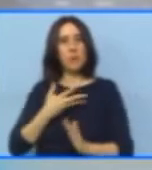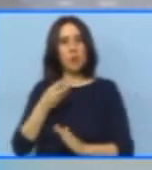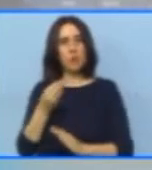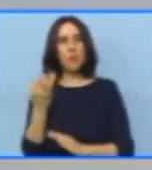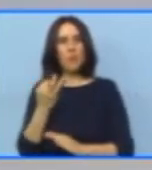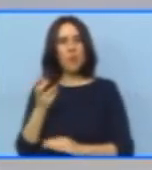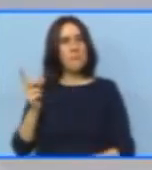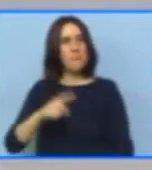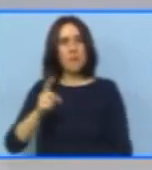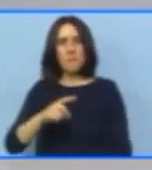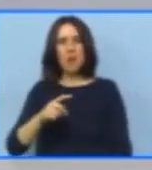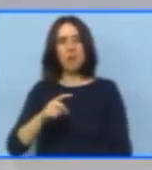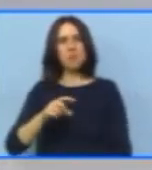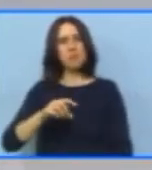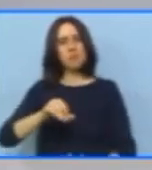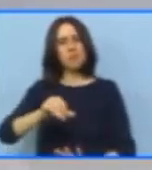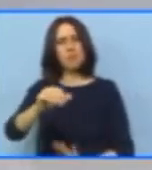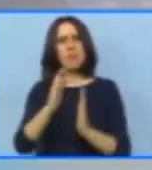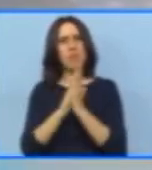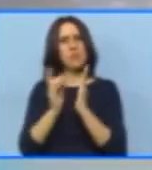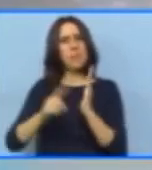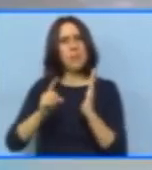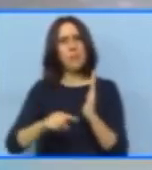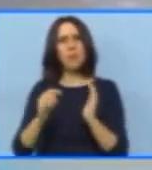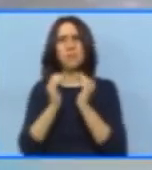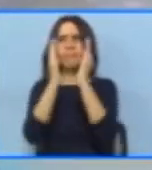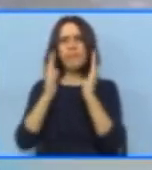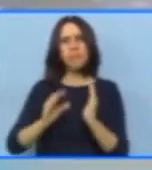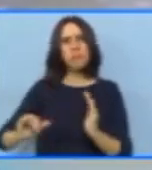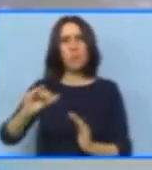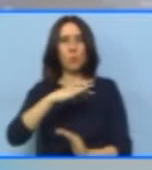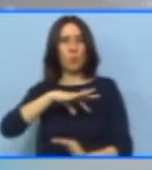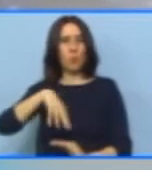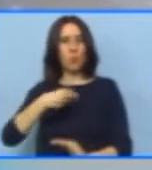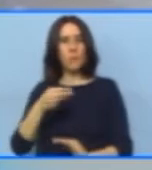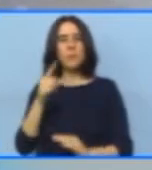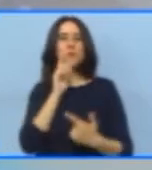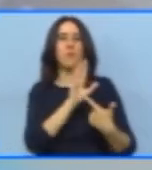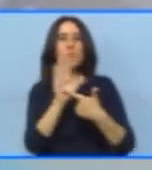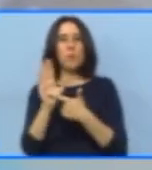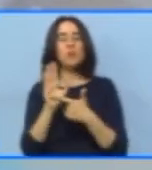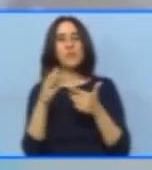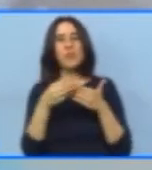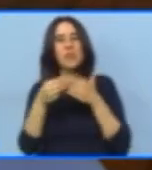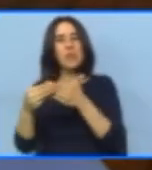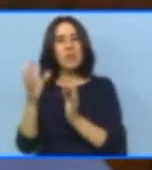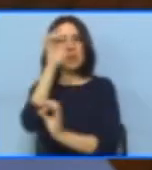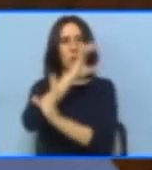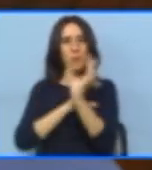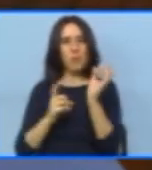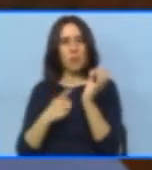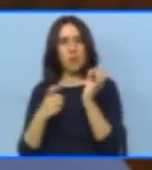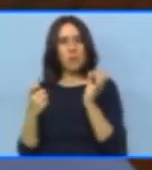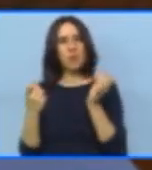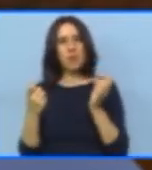reproduções em centenas de igrejas e catedrais pelo mundo todo. E, portanto, isso mostrou aos líderes europeus e norte-americanos que a